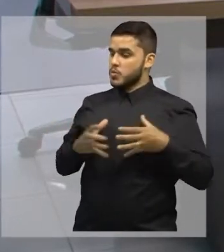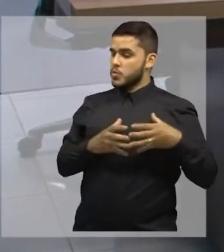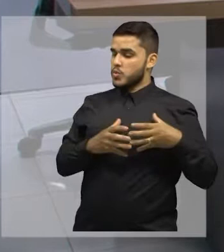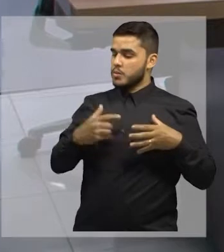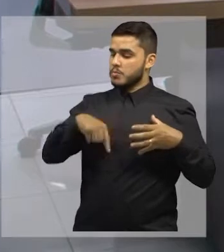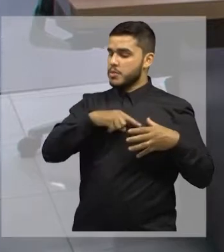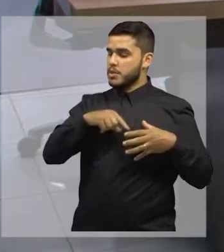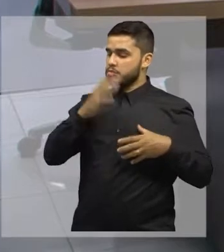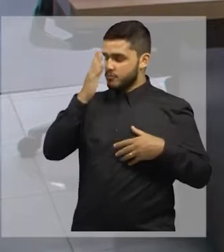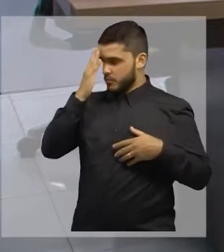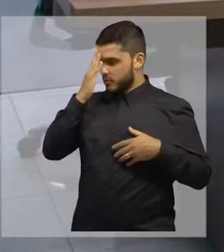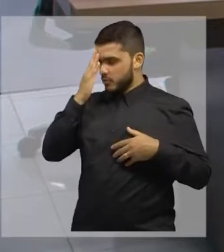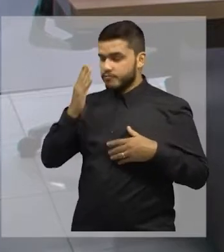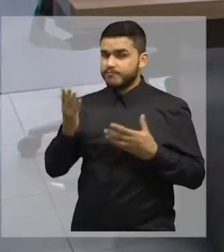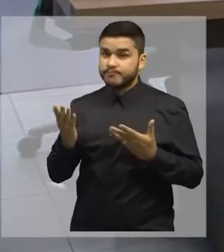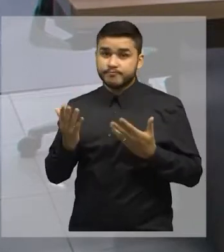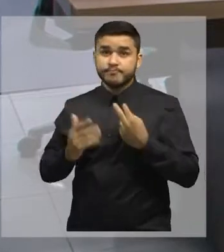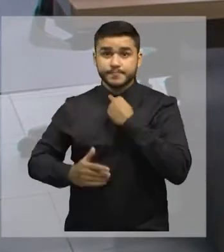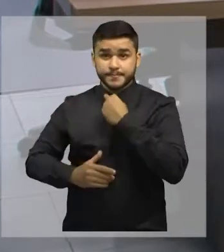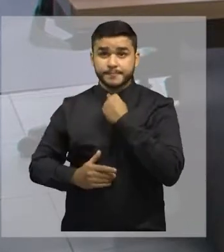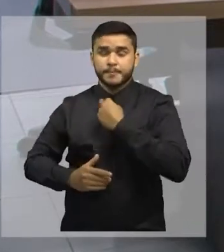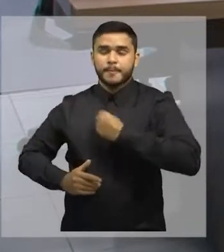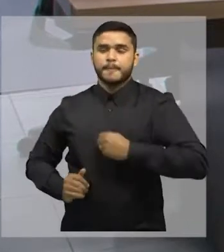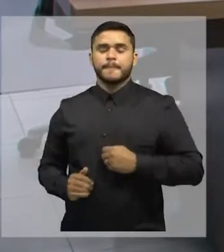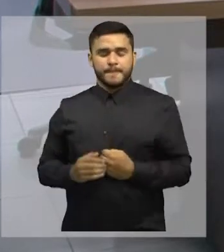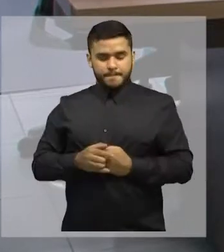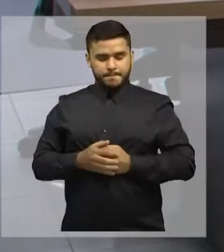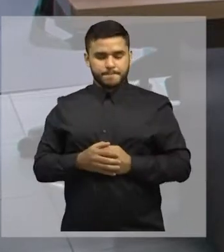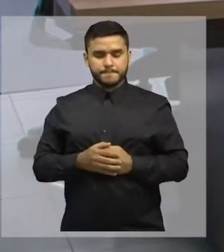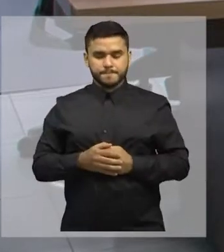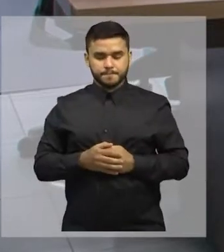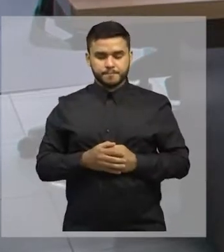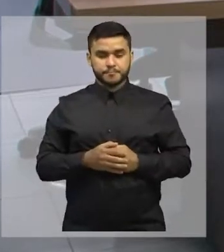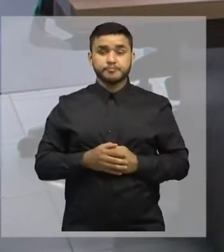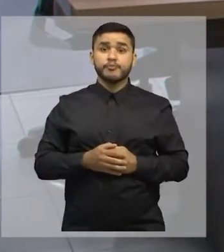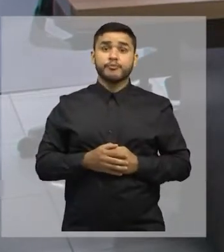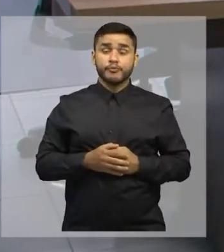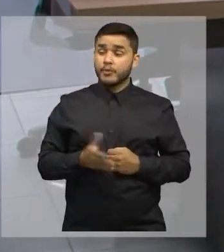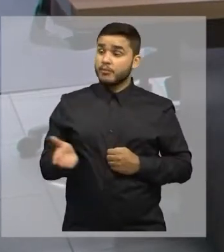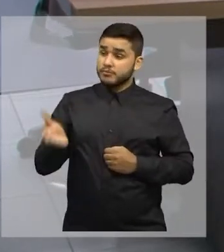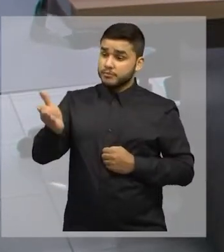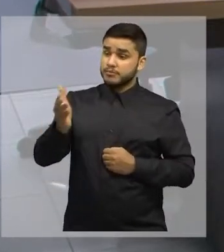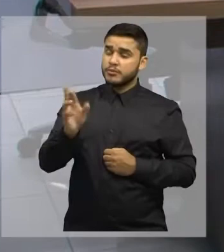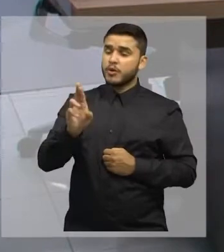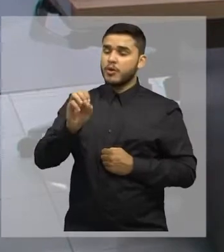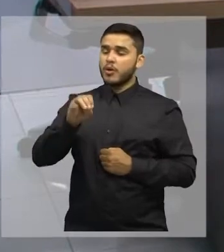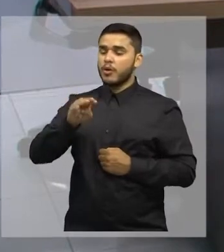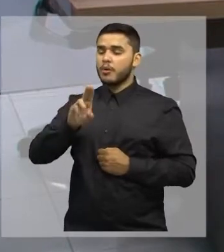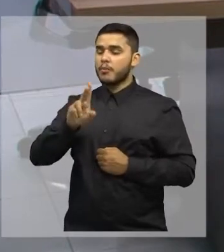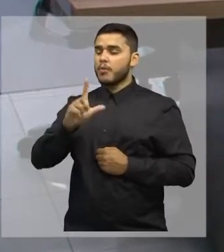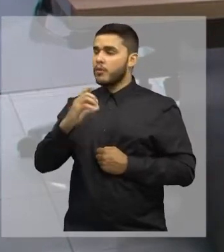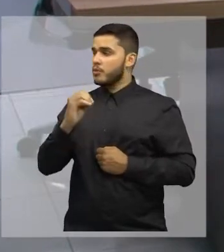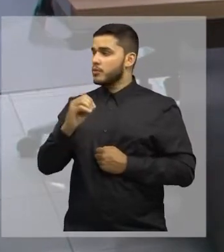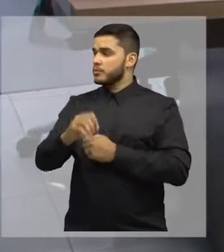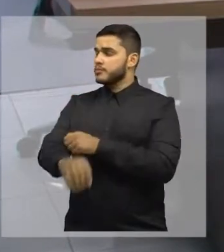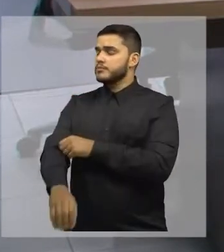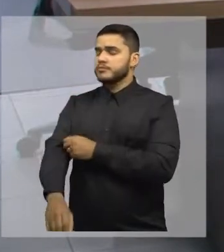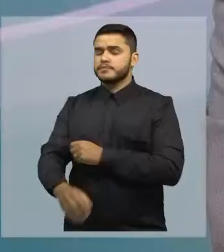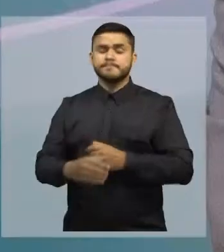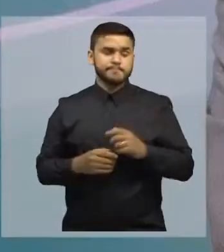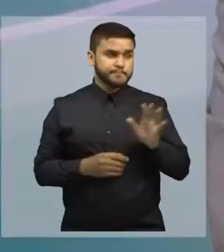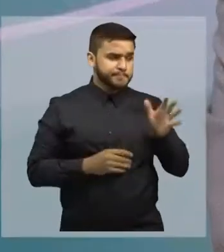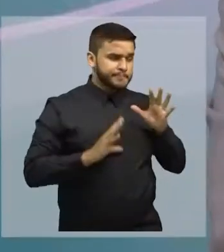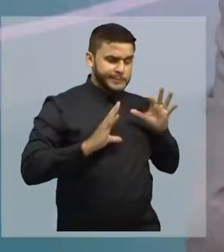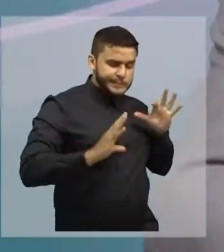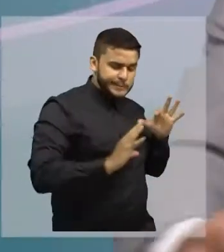fala. Continuando aqui o fio que o Clésio falou, o que é que você tem? Primeiro, entre o que o presidente está